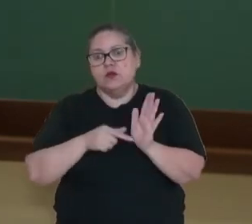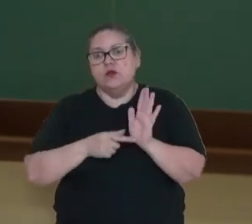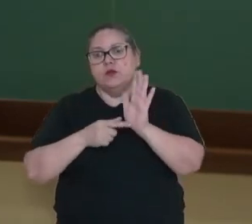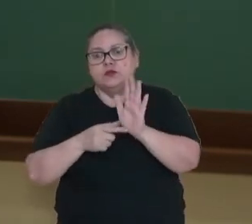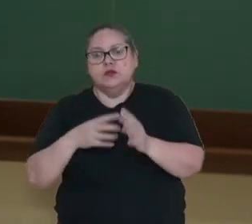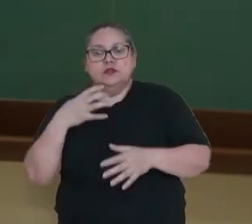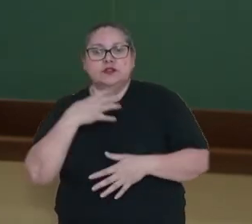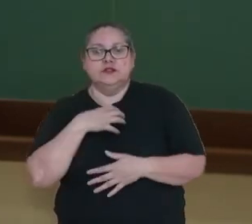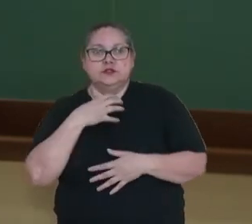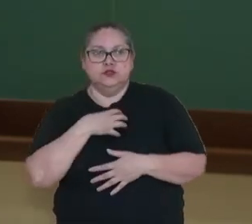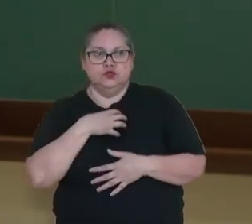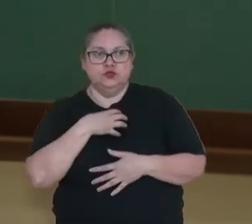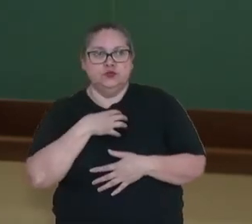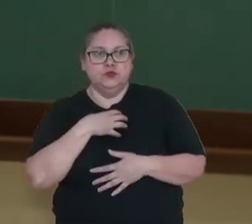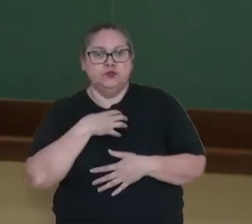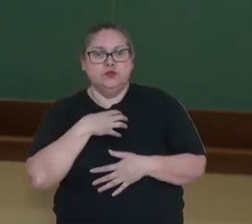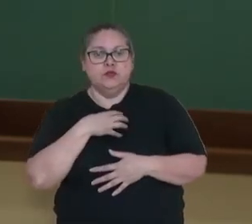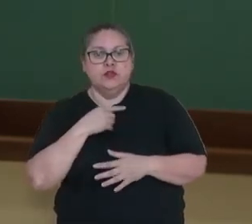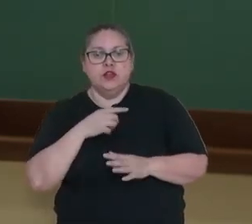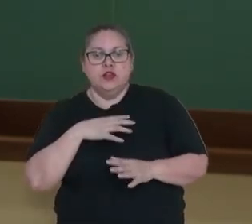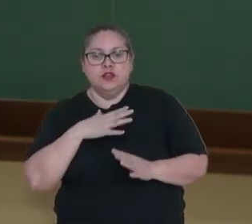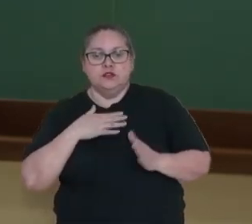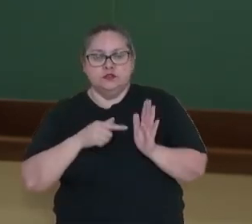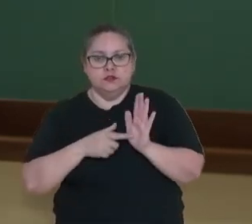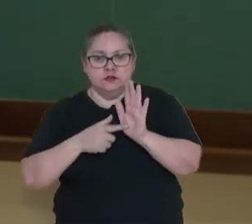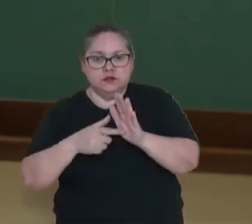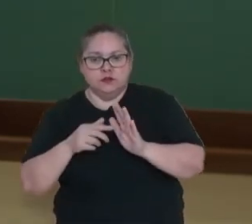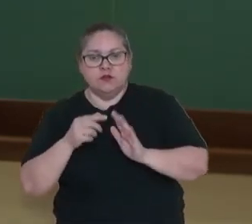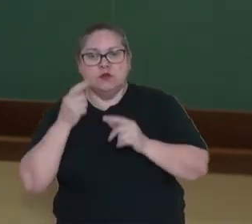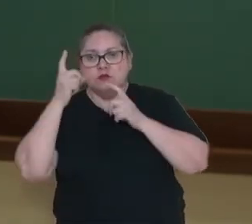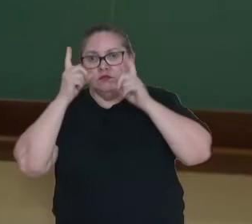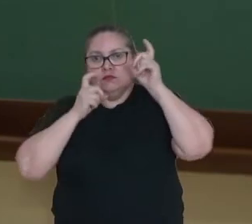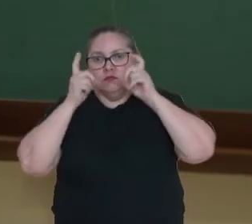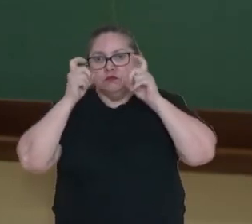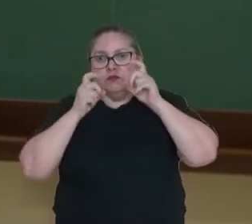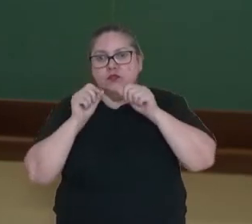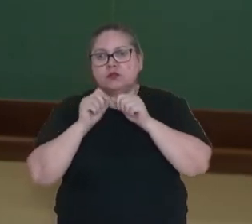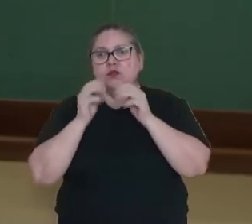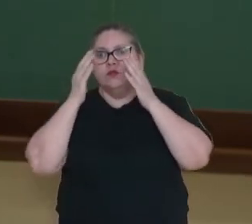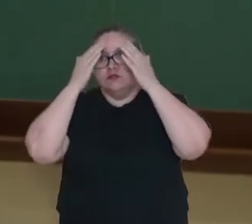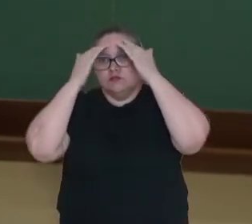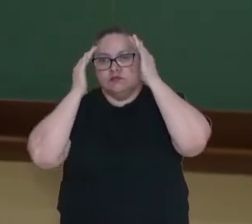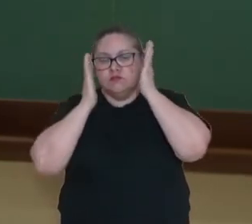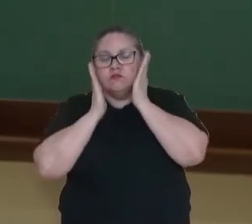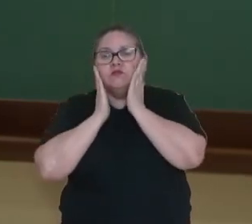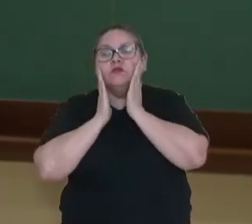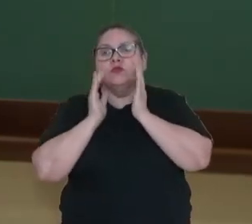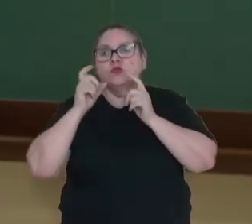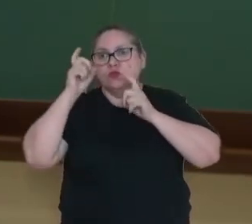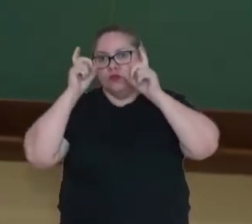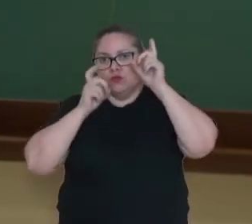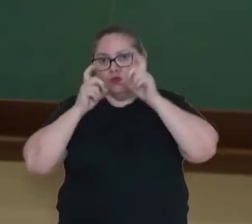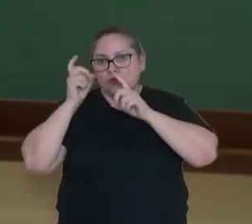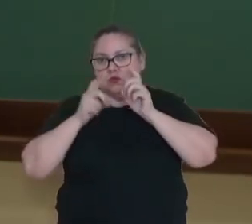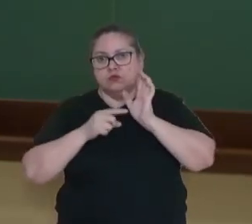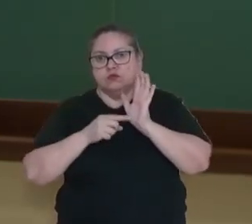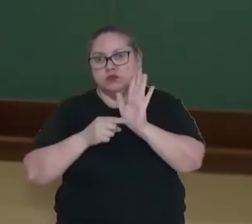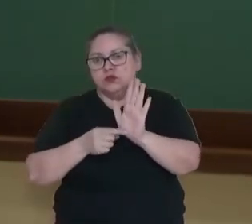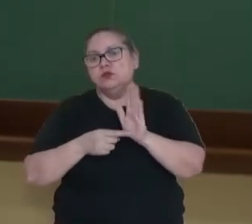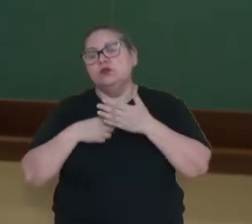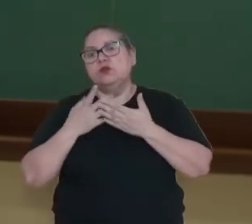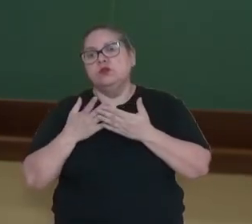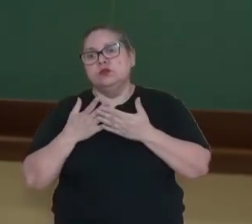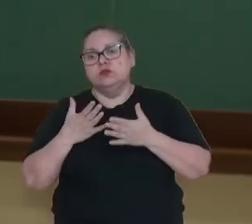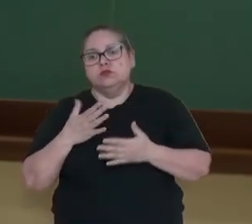está sentindo. As expressões faciais são movimentos produzidos pelos músculos do nosso rosto,